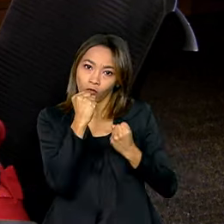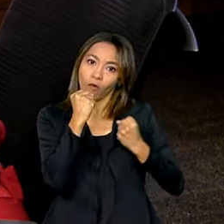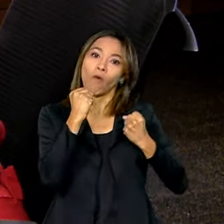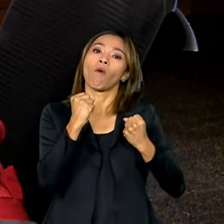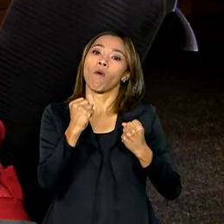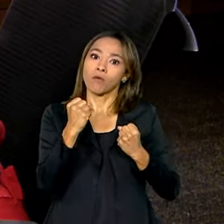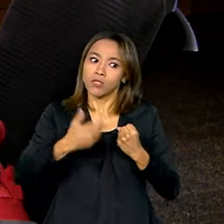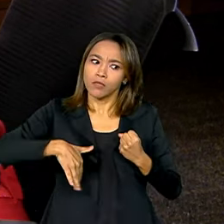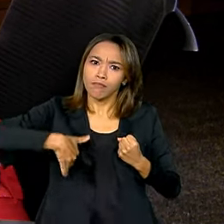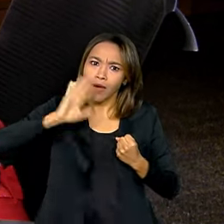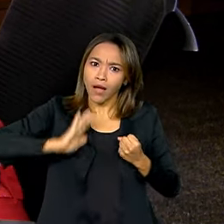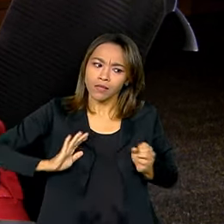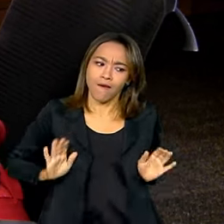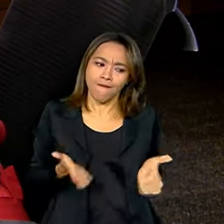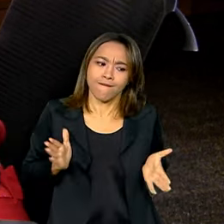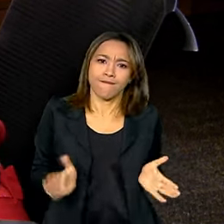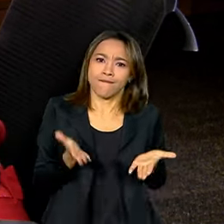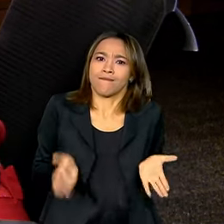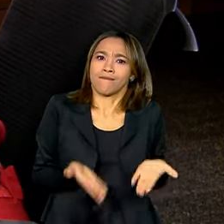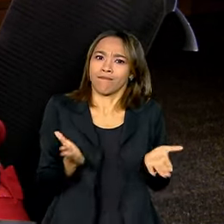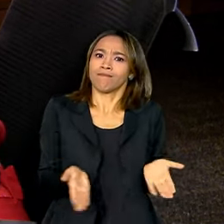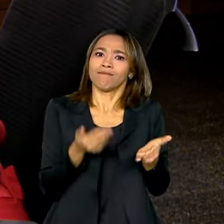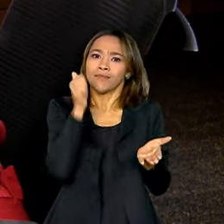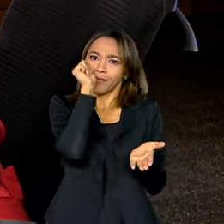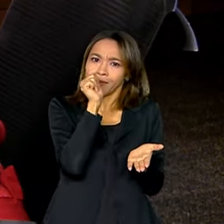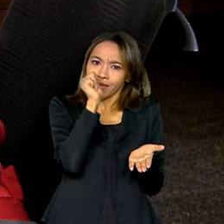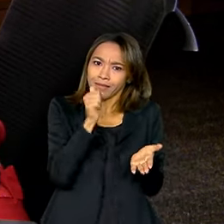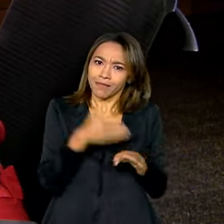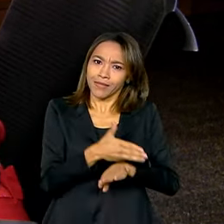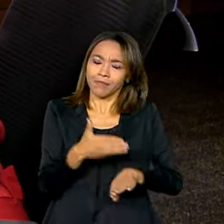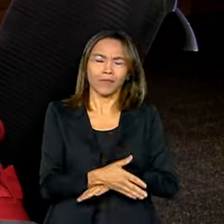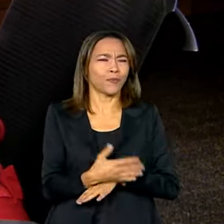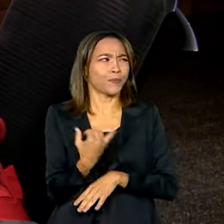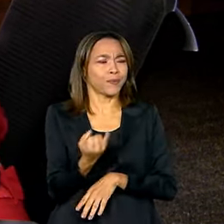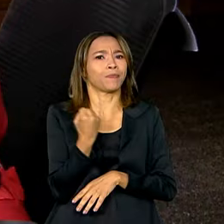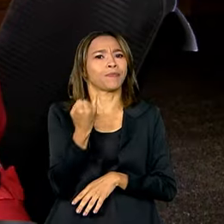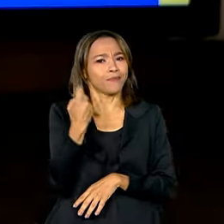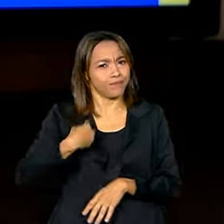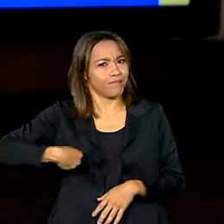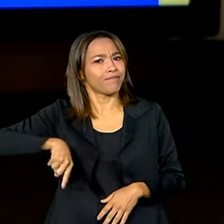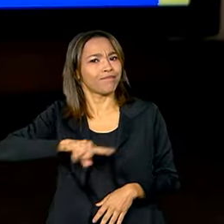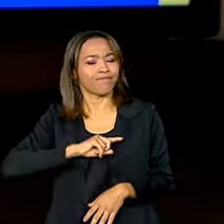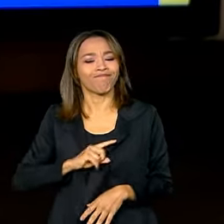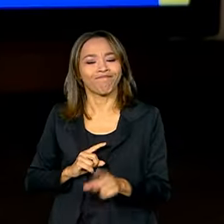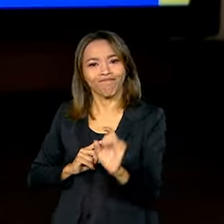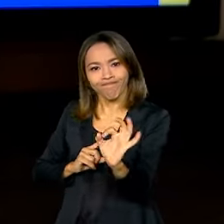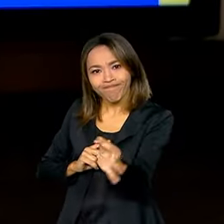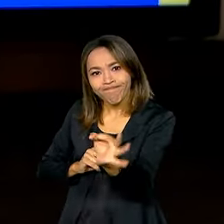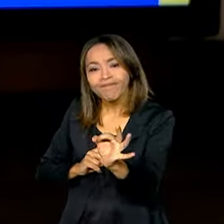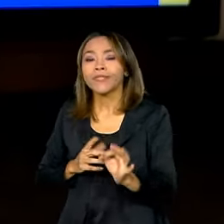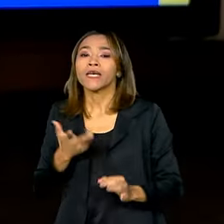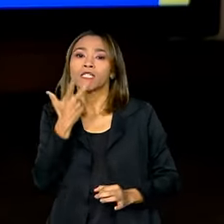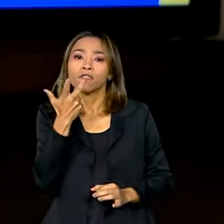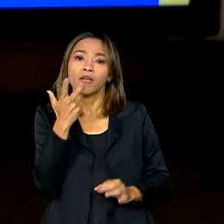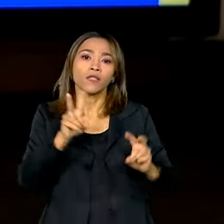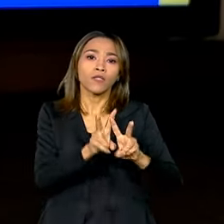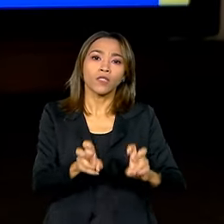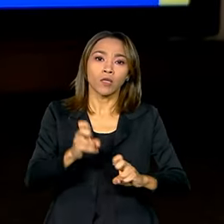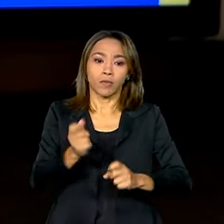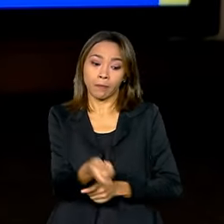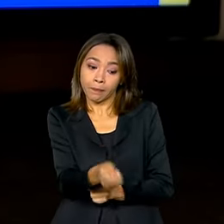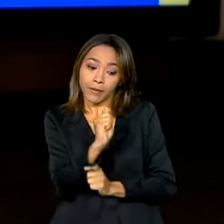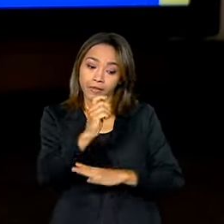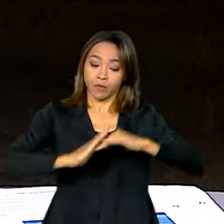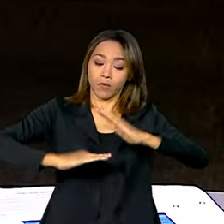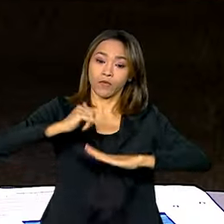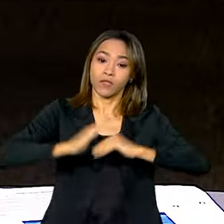mais incentivada. Esse protagonismo da mulher é muito importante para nós. Sem dúvida, ministro. A gente fala de pesca profissional aí? É